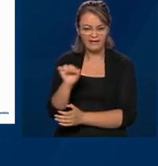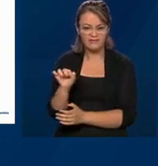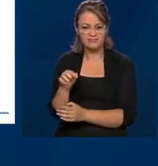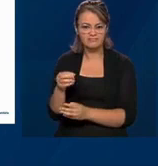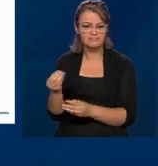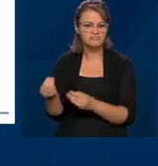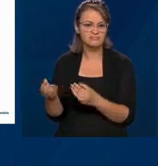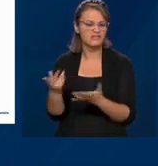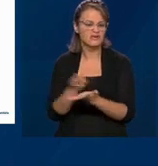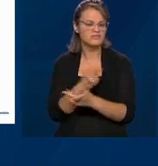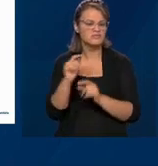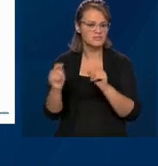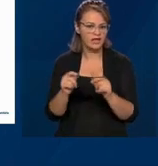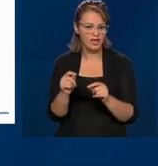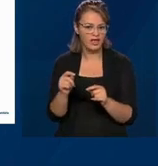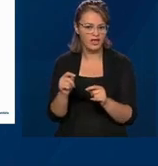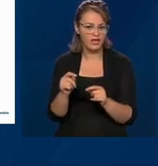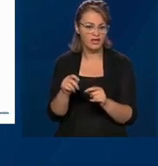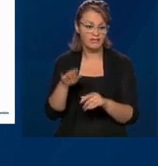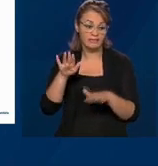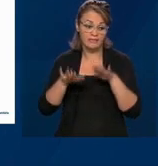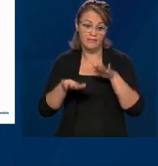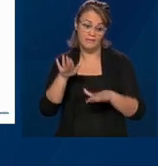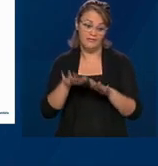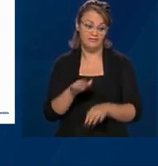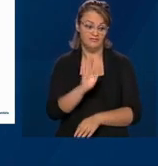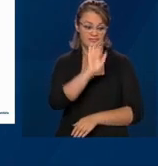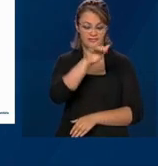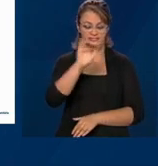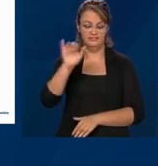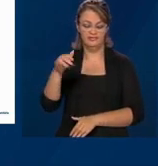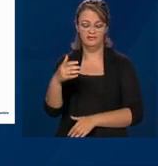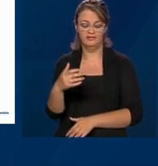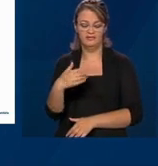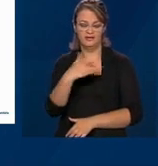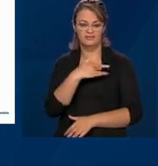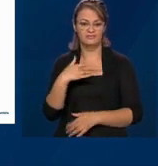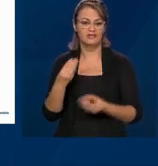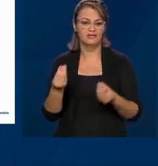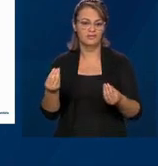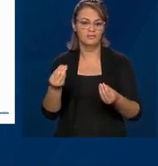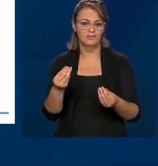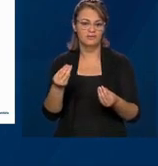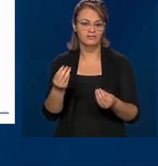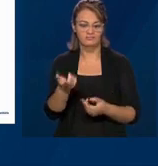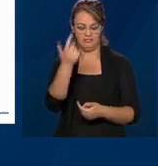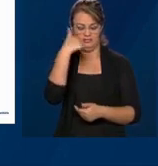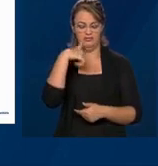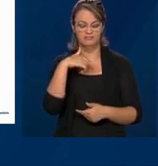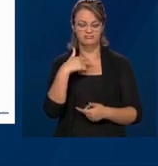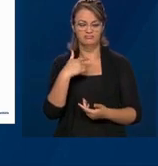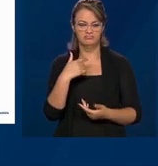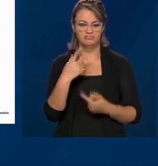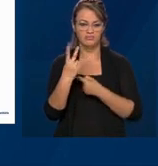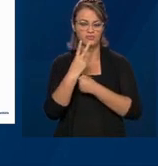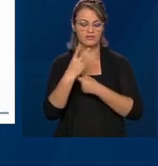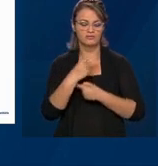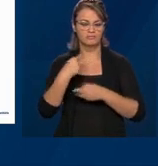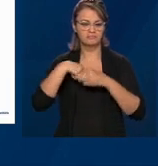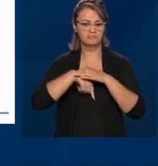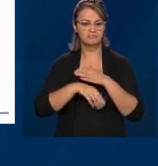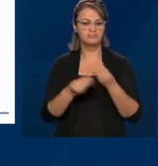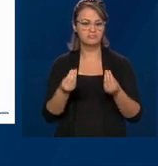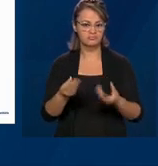da potencialização dependente do anticorpo, do agravamento da doença por conta da presença de anticorpo. Uma